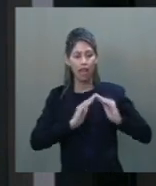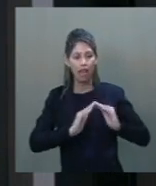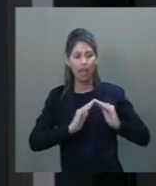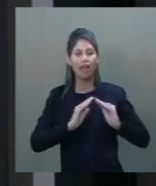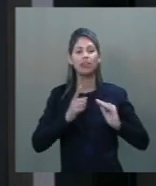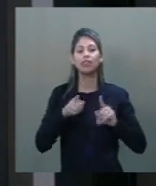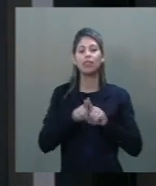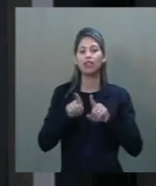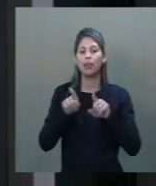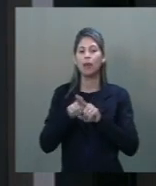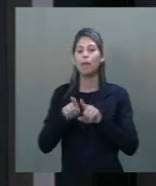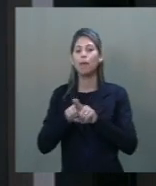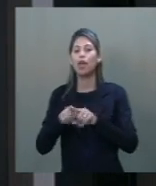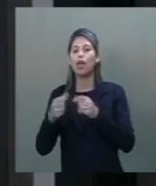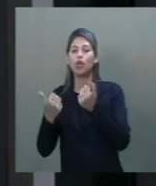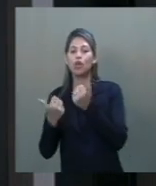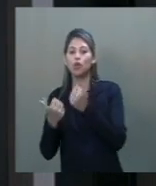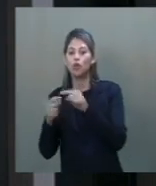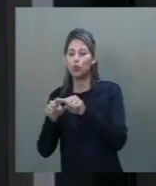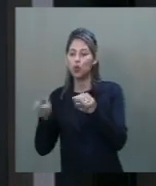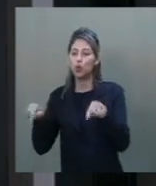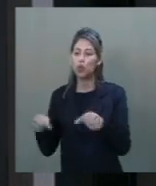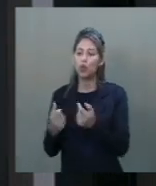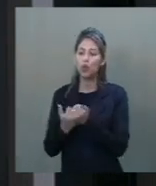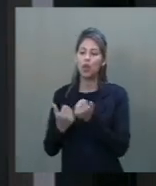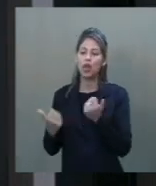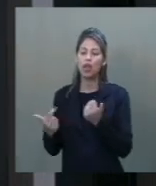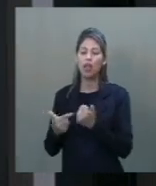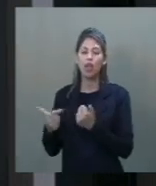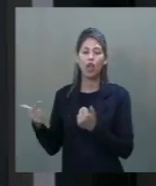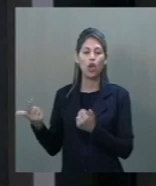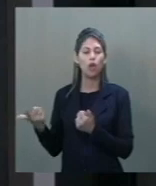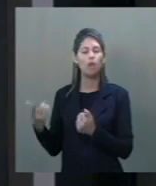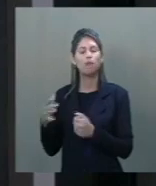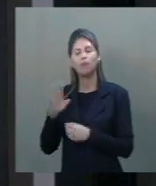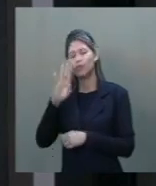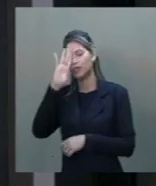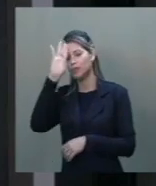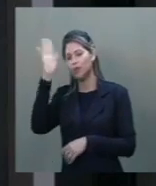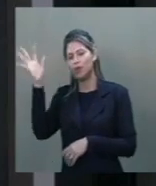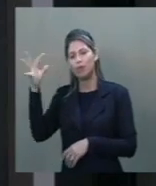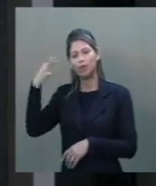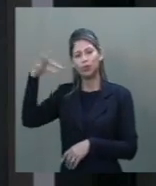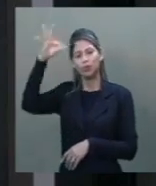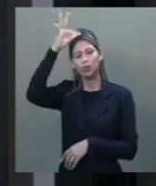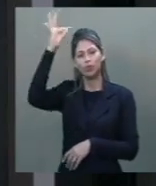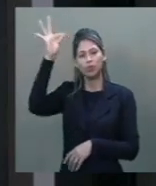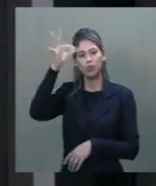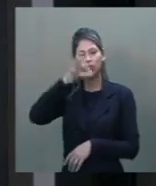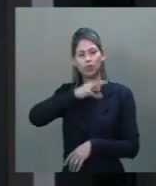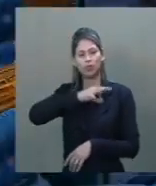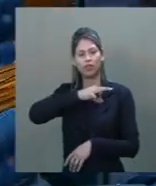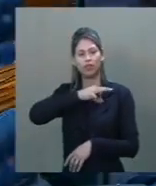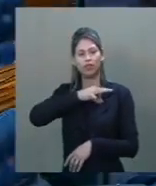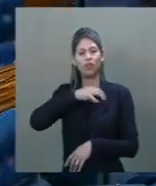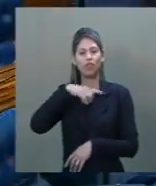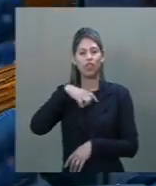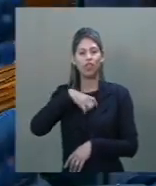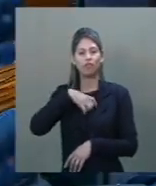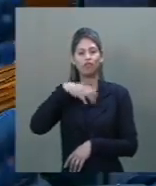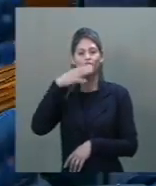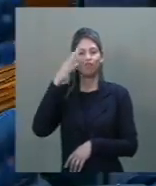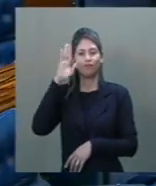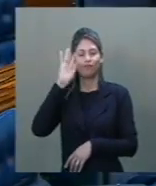vocês, mas principalmente no coração de cada um de vocês. Aonde eu estiver, lembrarei de todos com carinho. Muito